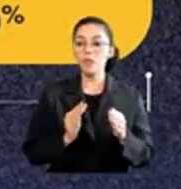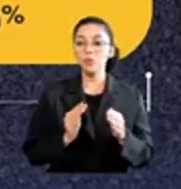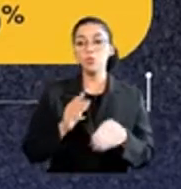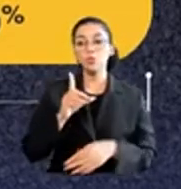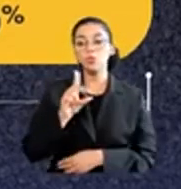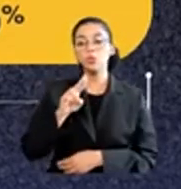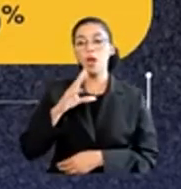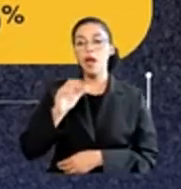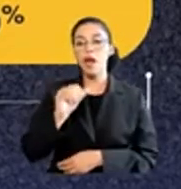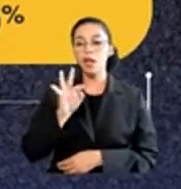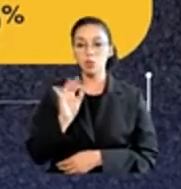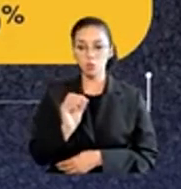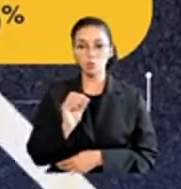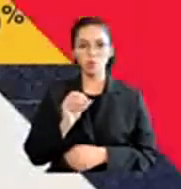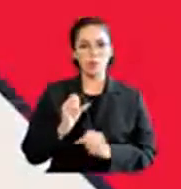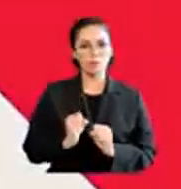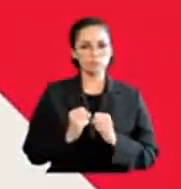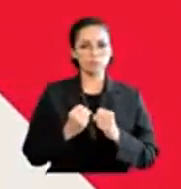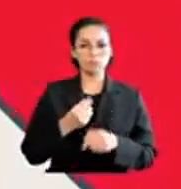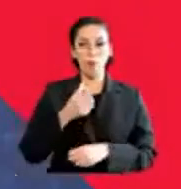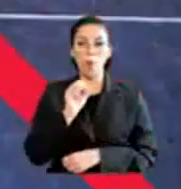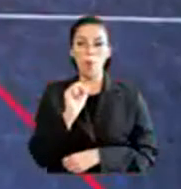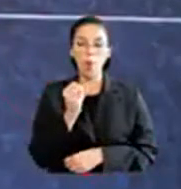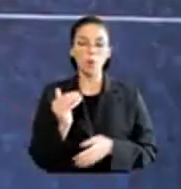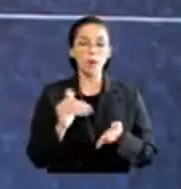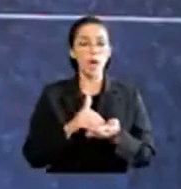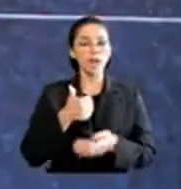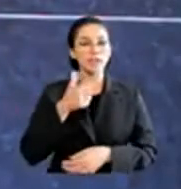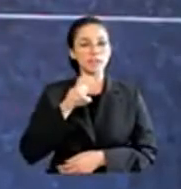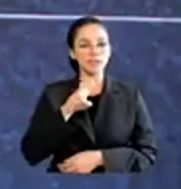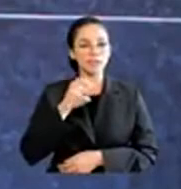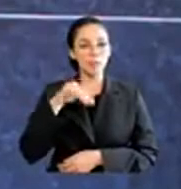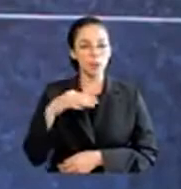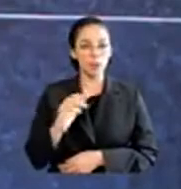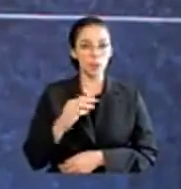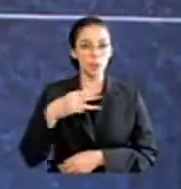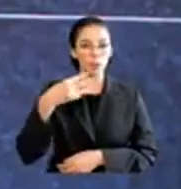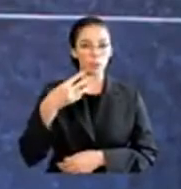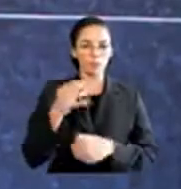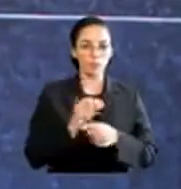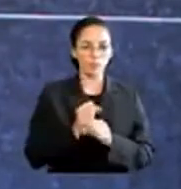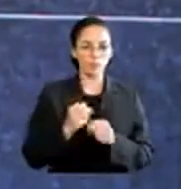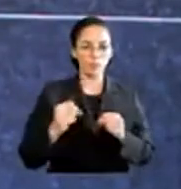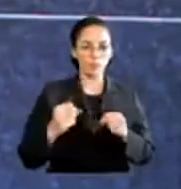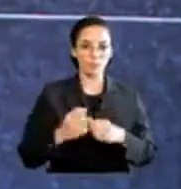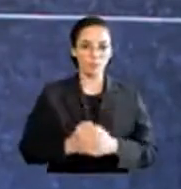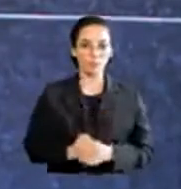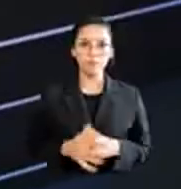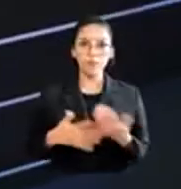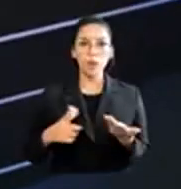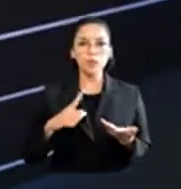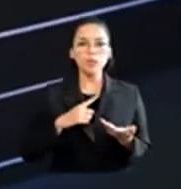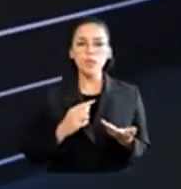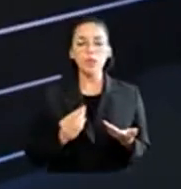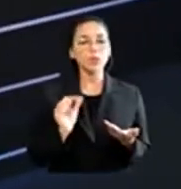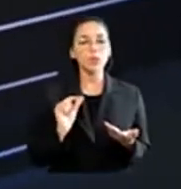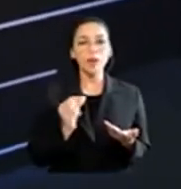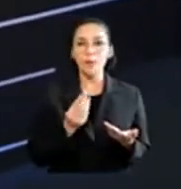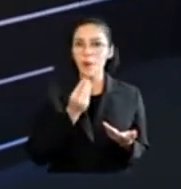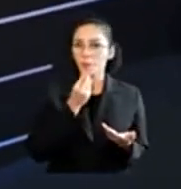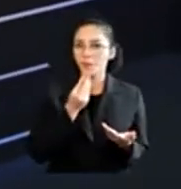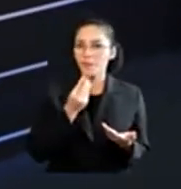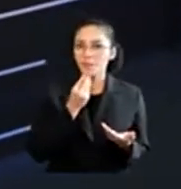a 15 metros cúbicos. Aí nós temos uma oportunidade, uma lacuna a ser preenchida no segmento